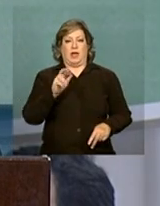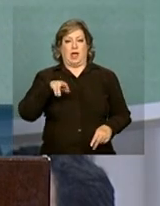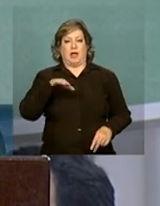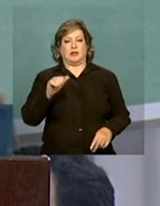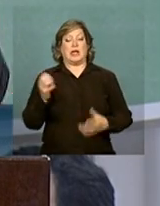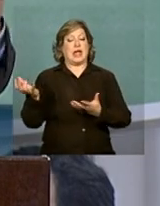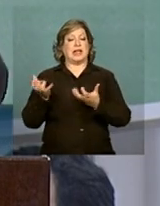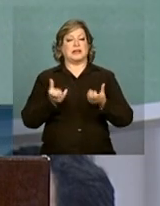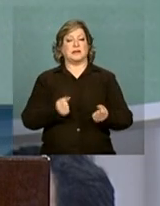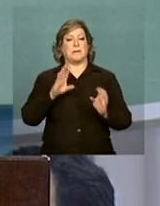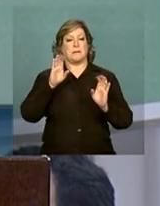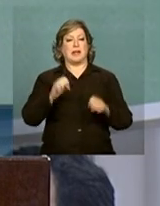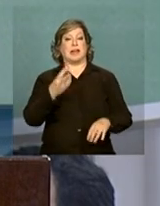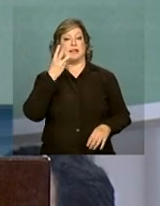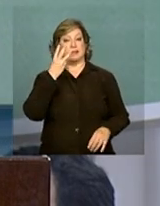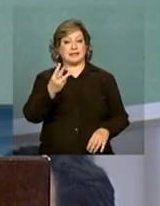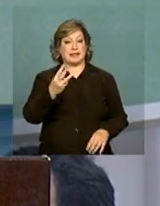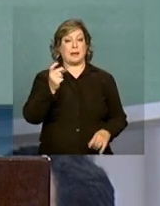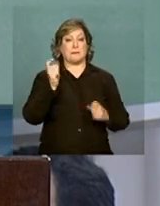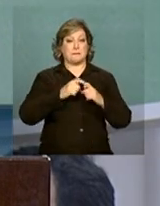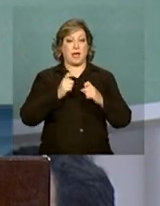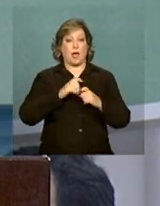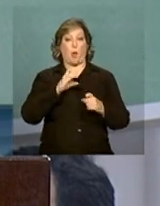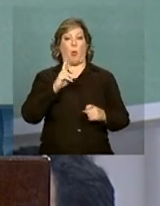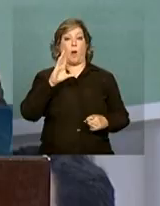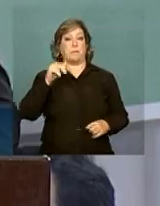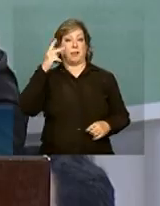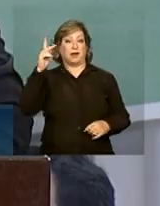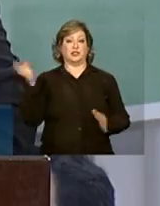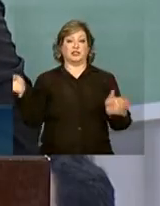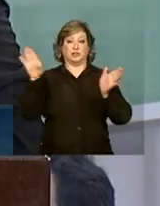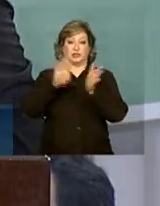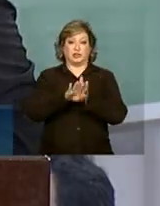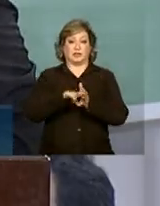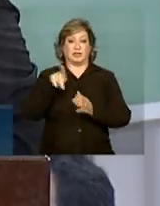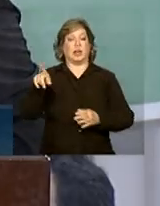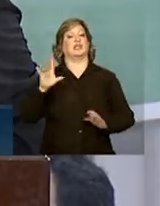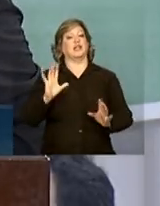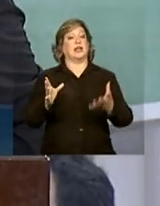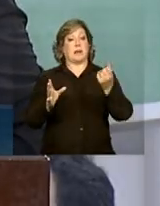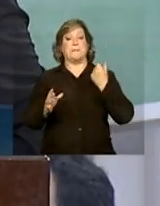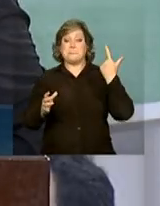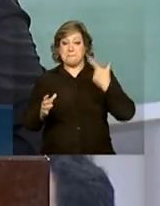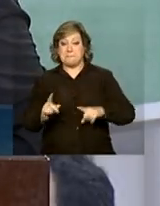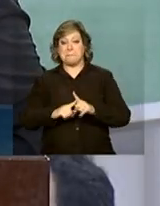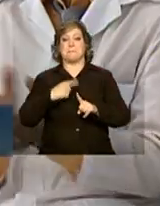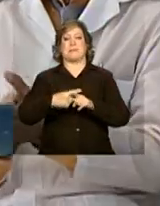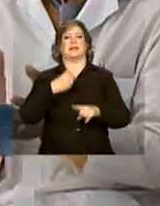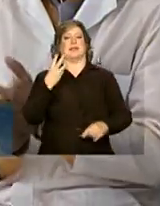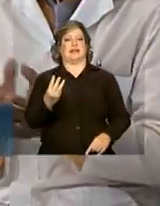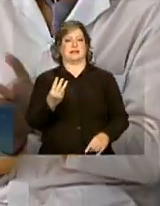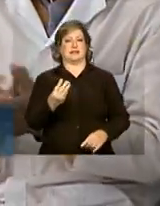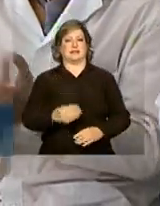bem os 3 médicos cubanos que estão lá. E já estamos recebendo mais 3.